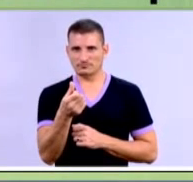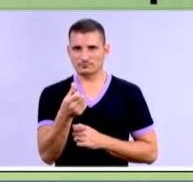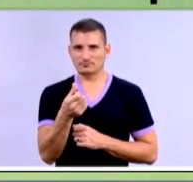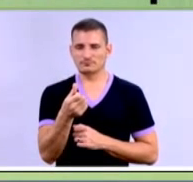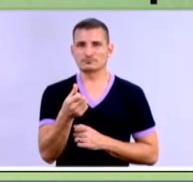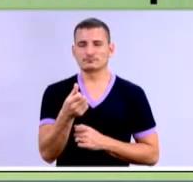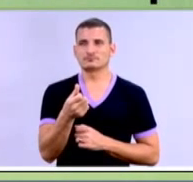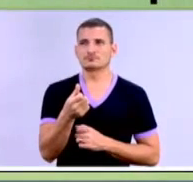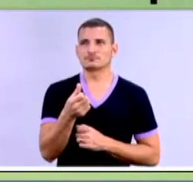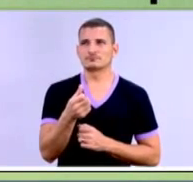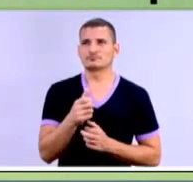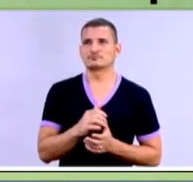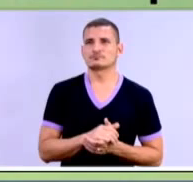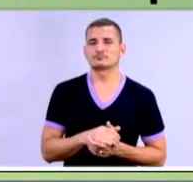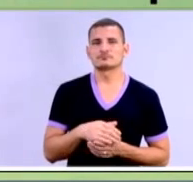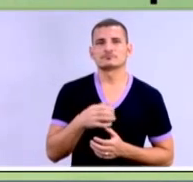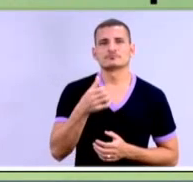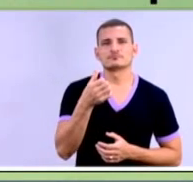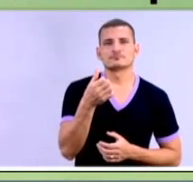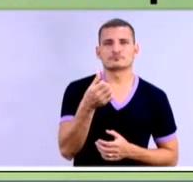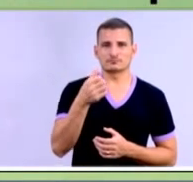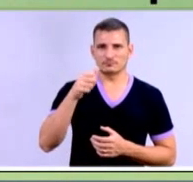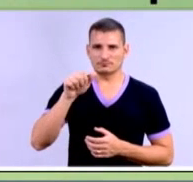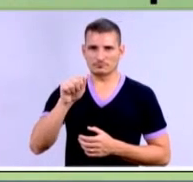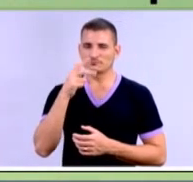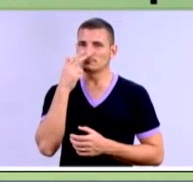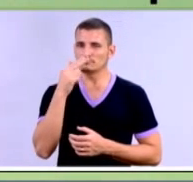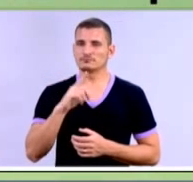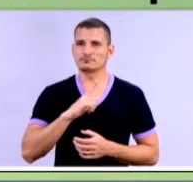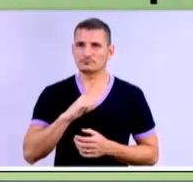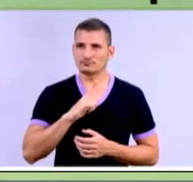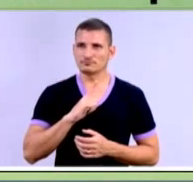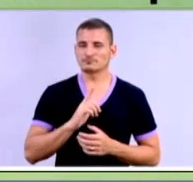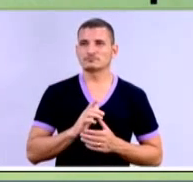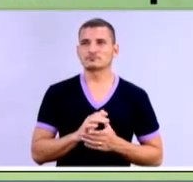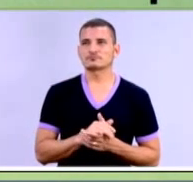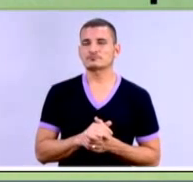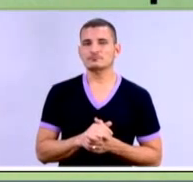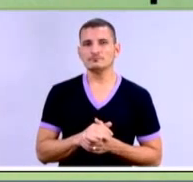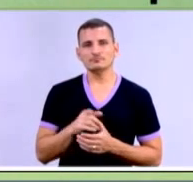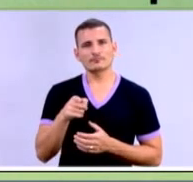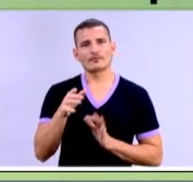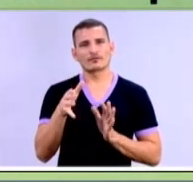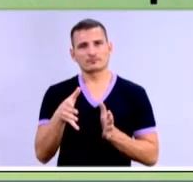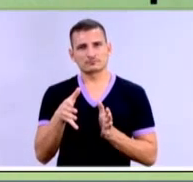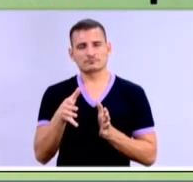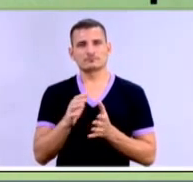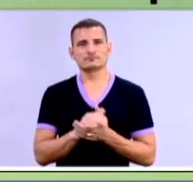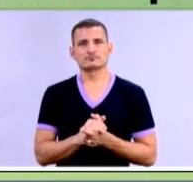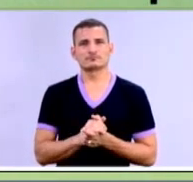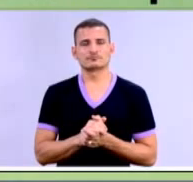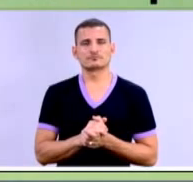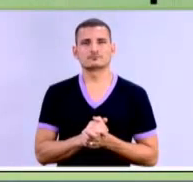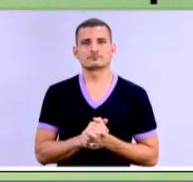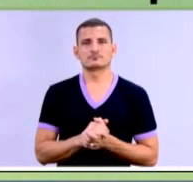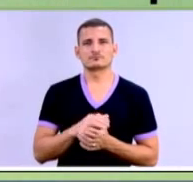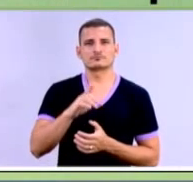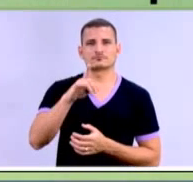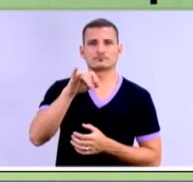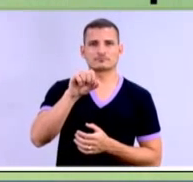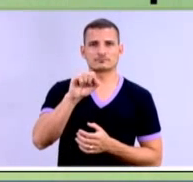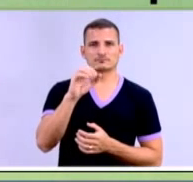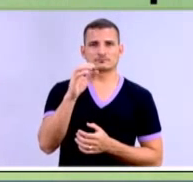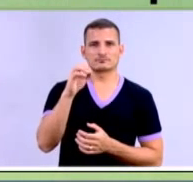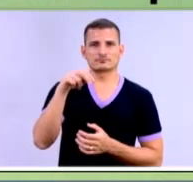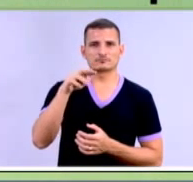tem a 6A ainda, que já são classificadas como descontinuadas, ok?